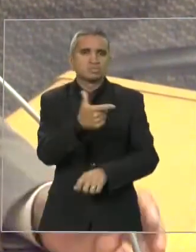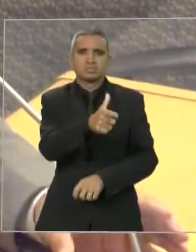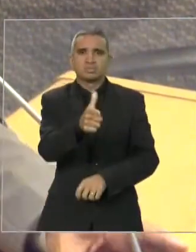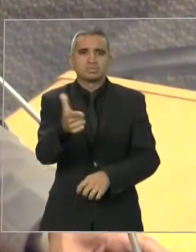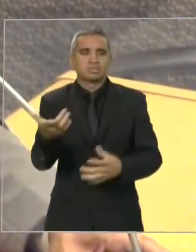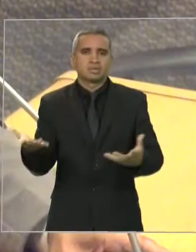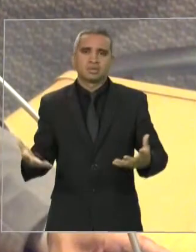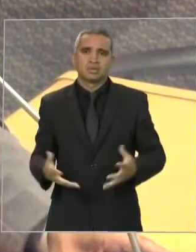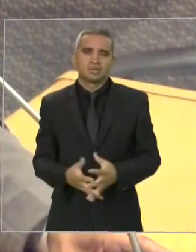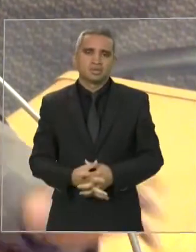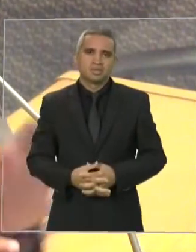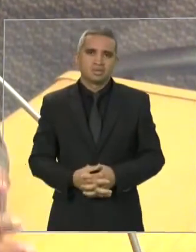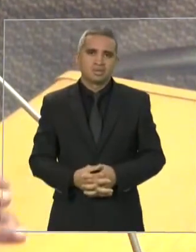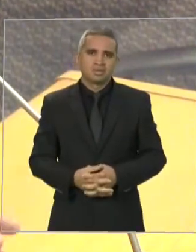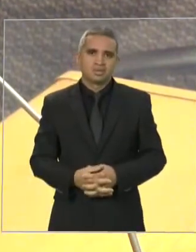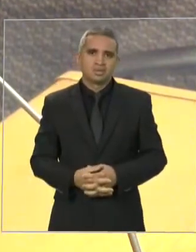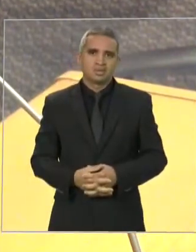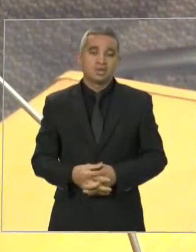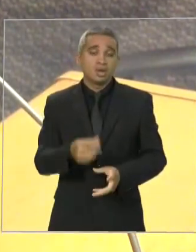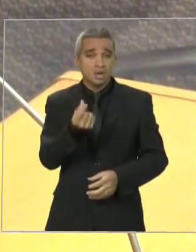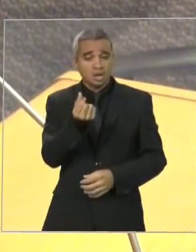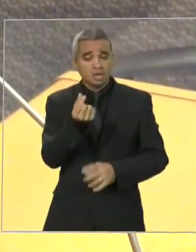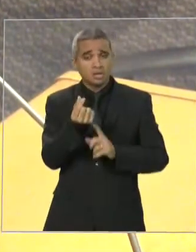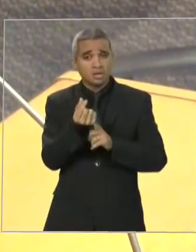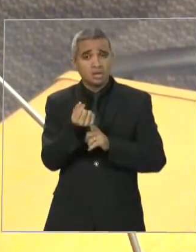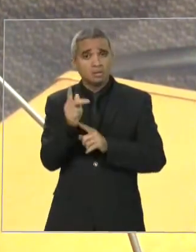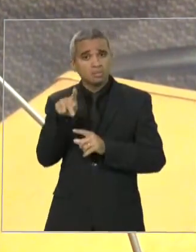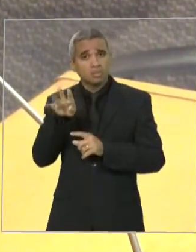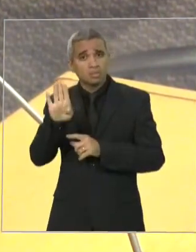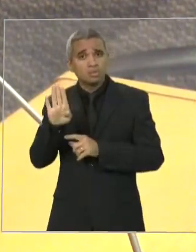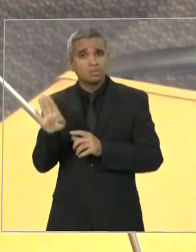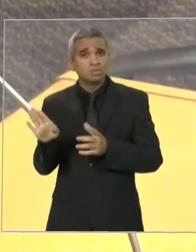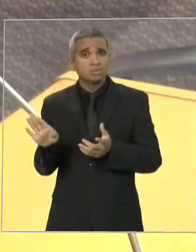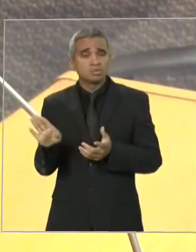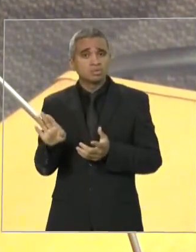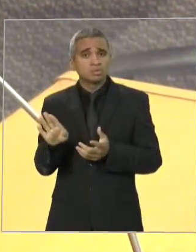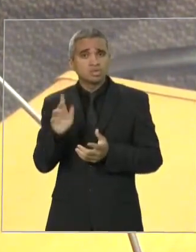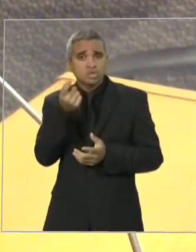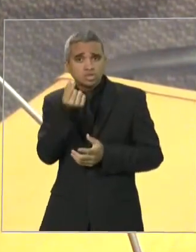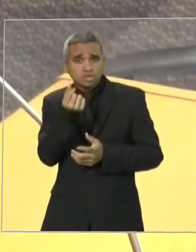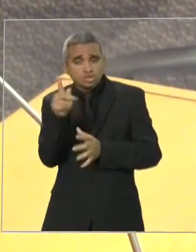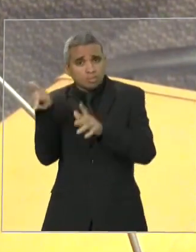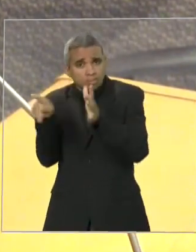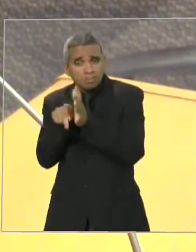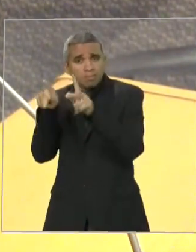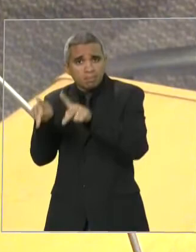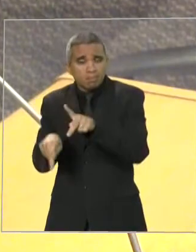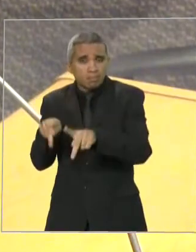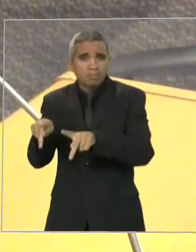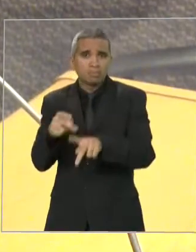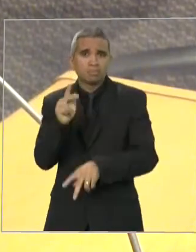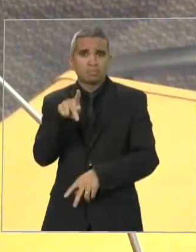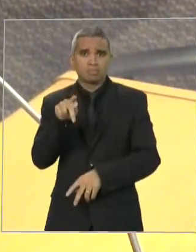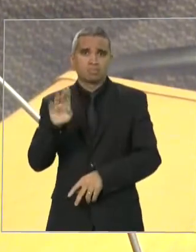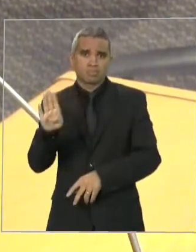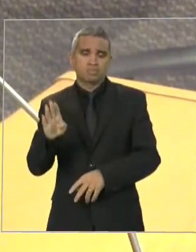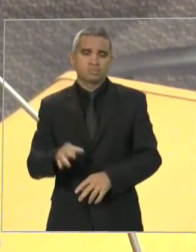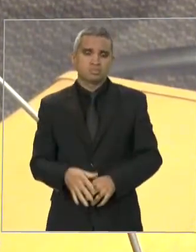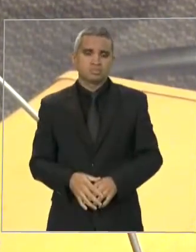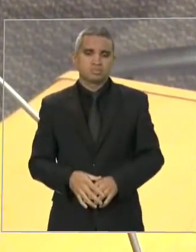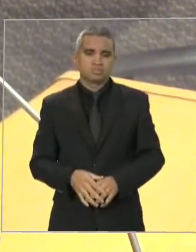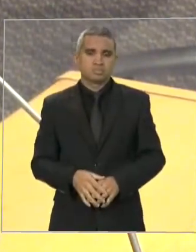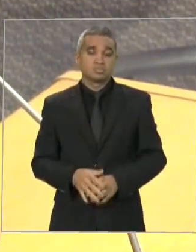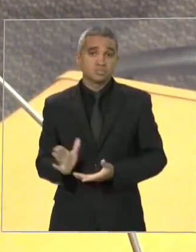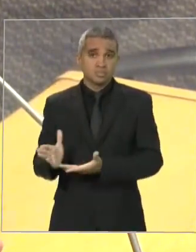E todos devem observar que é dinheiro público. Eles foram eleitos para administrar o dinheiro público. O que arrecada, o